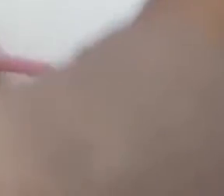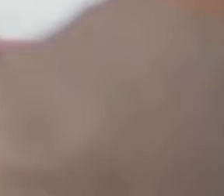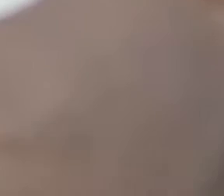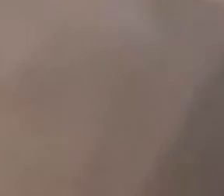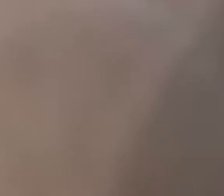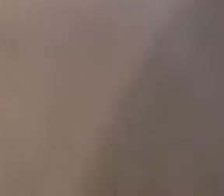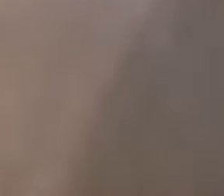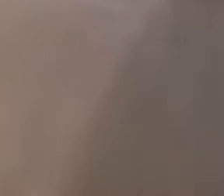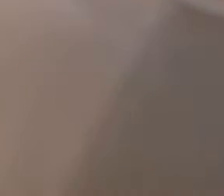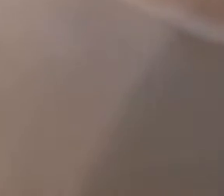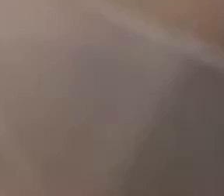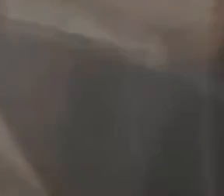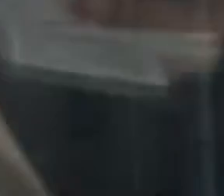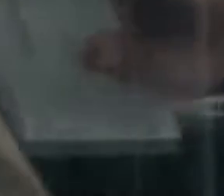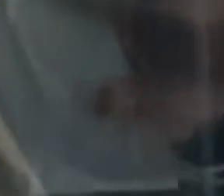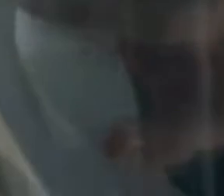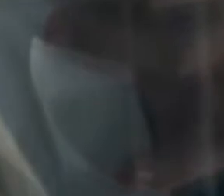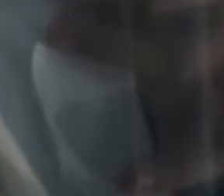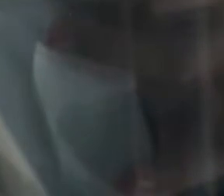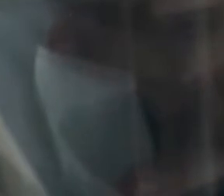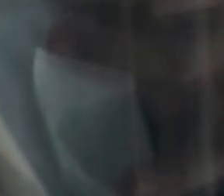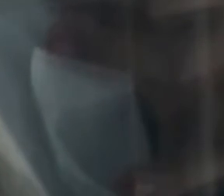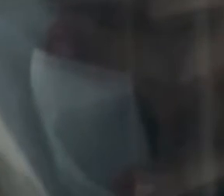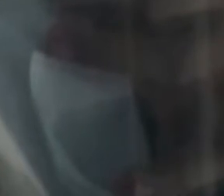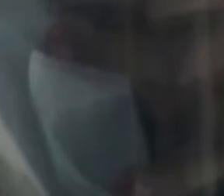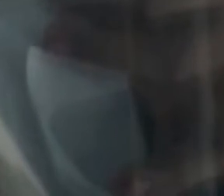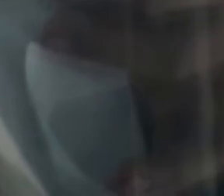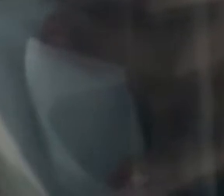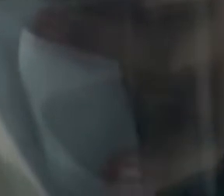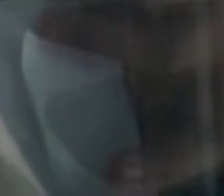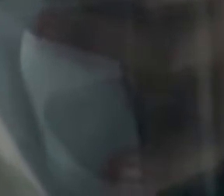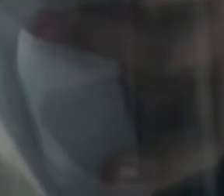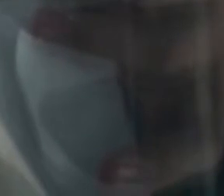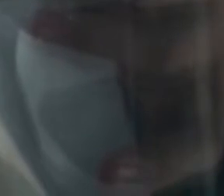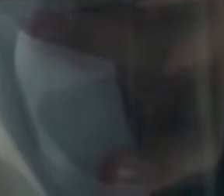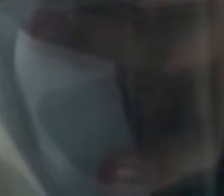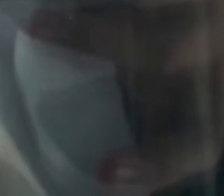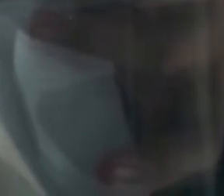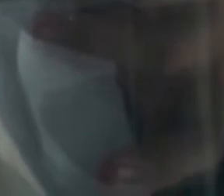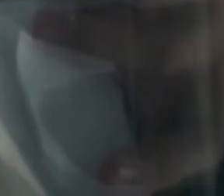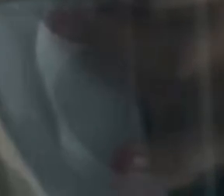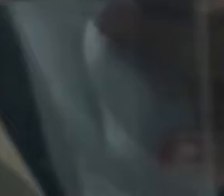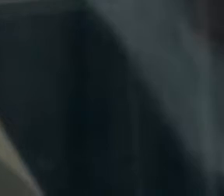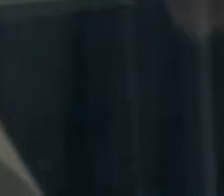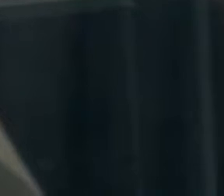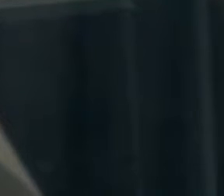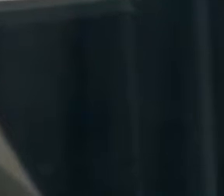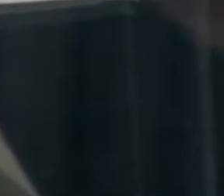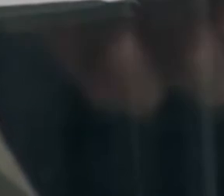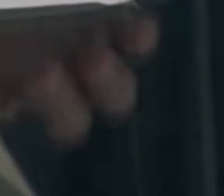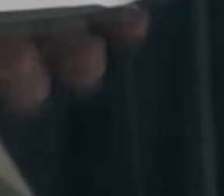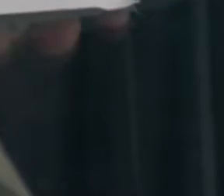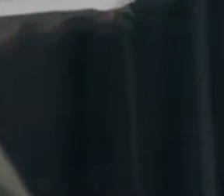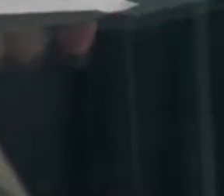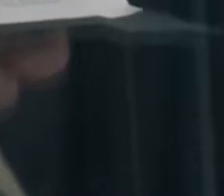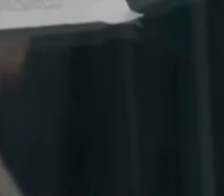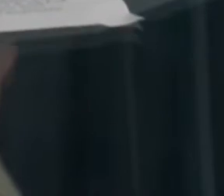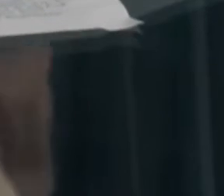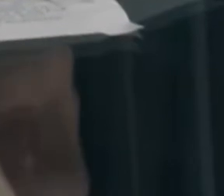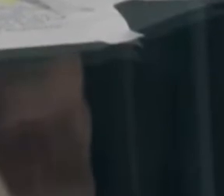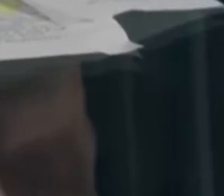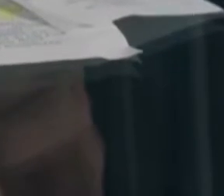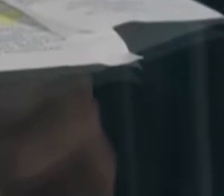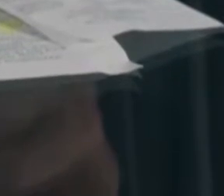Tá? Então, é o caso da letras de crédito imobiliário, ou letras de crédito